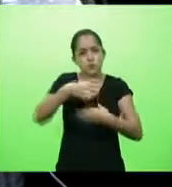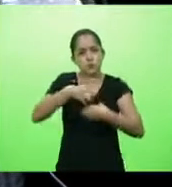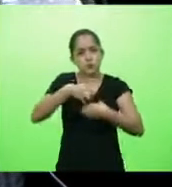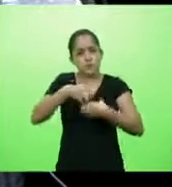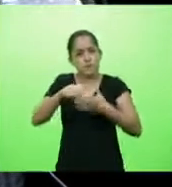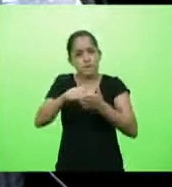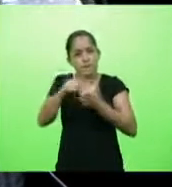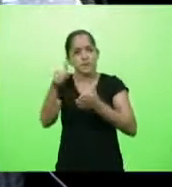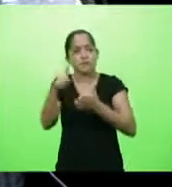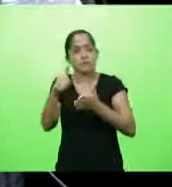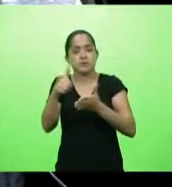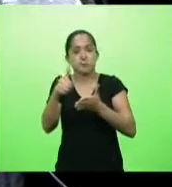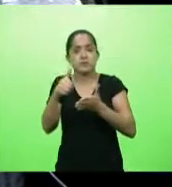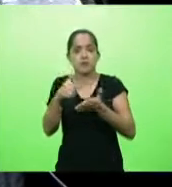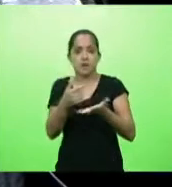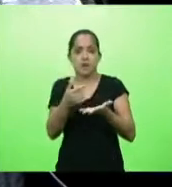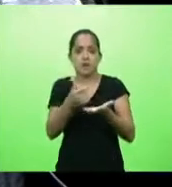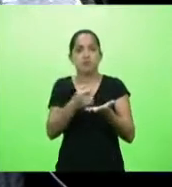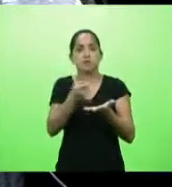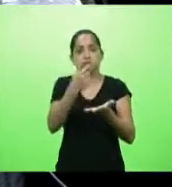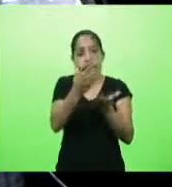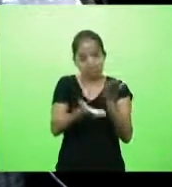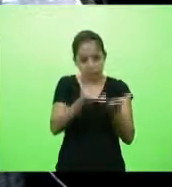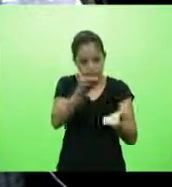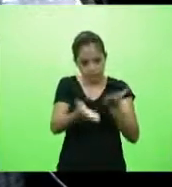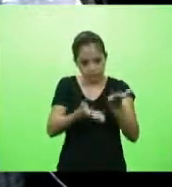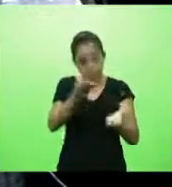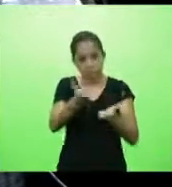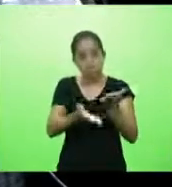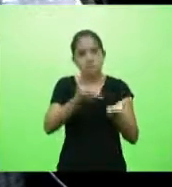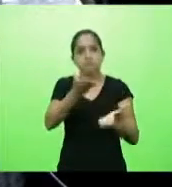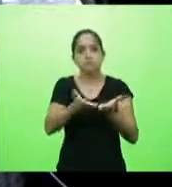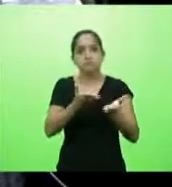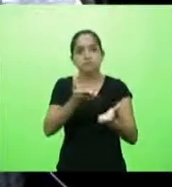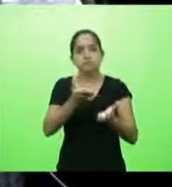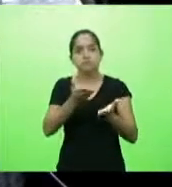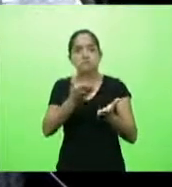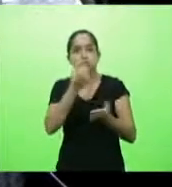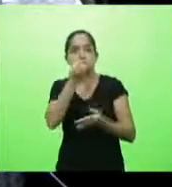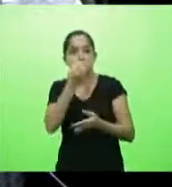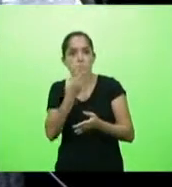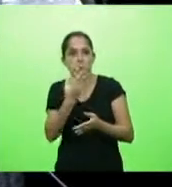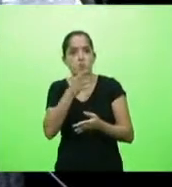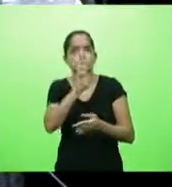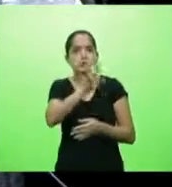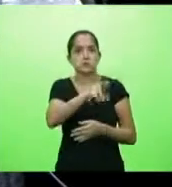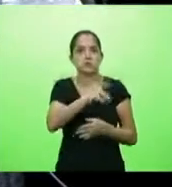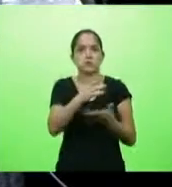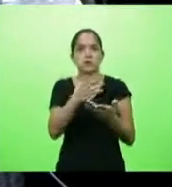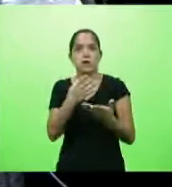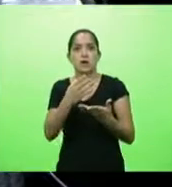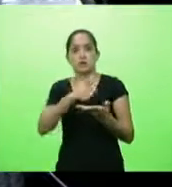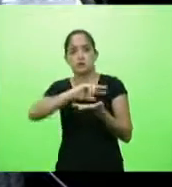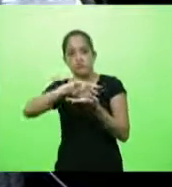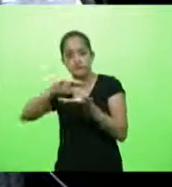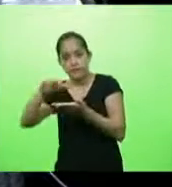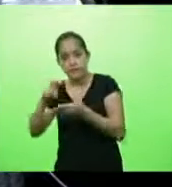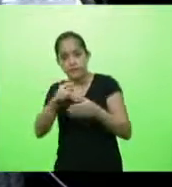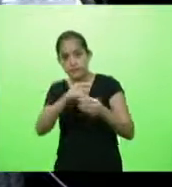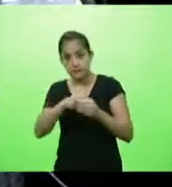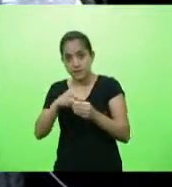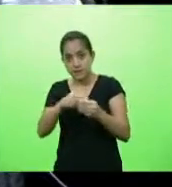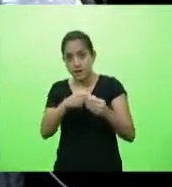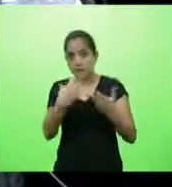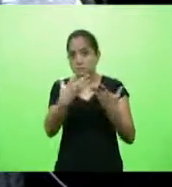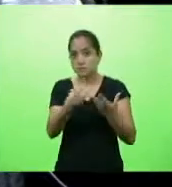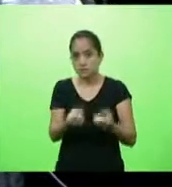isso é tratamento precoce, e ele existe sim, e tem dado resultado em locais, em lugares, cidades que têm adotado essa medida.